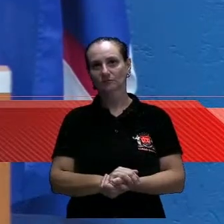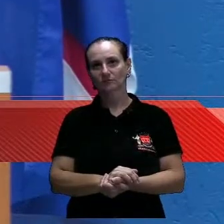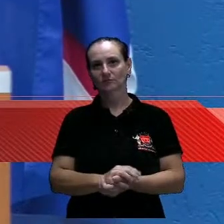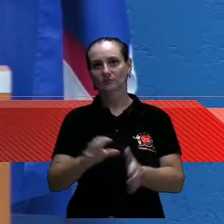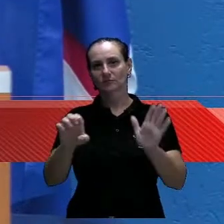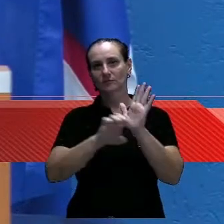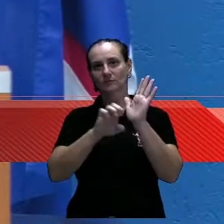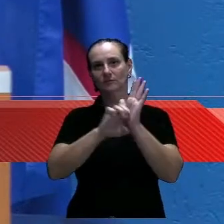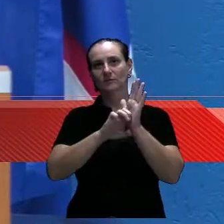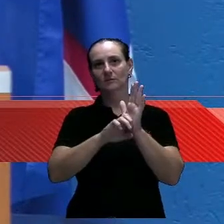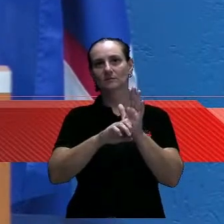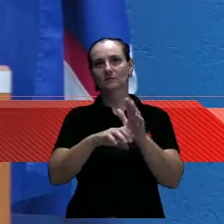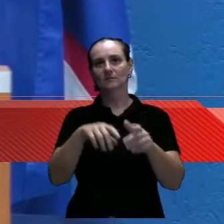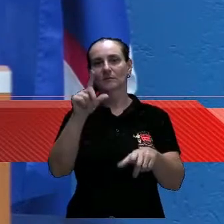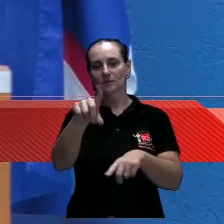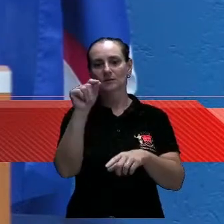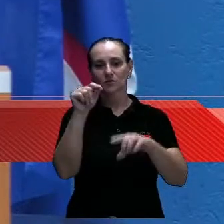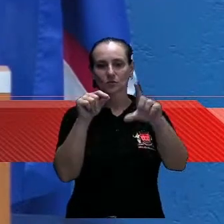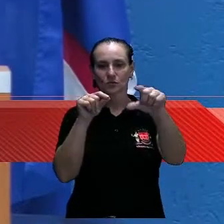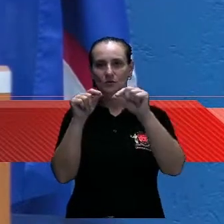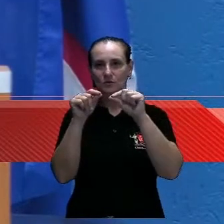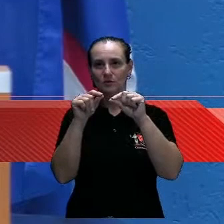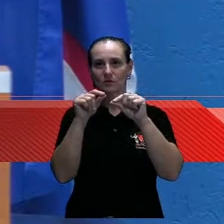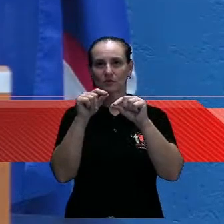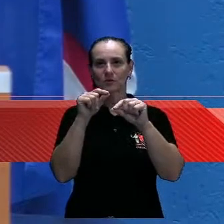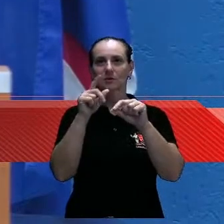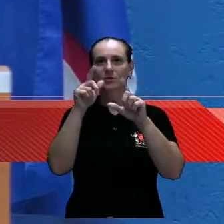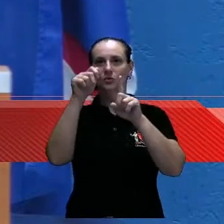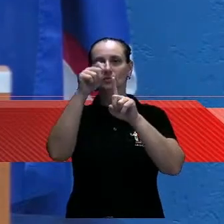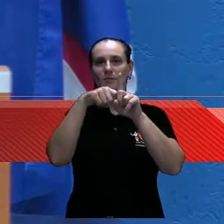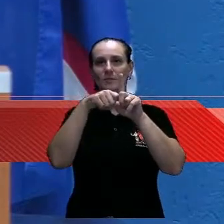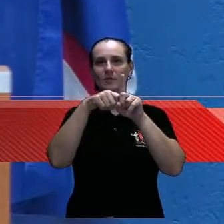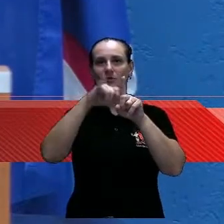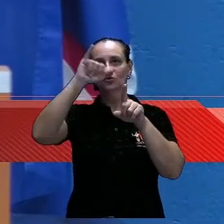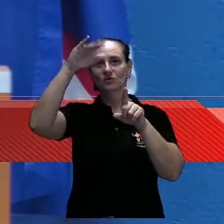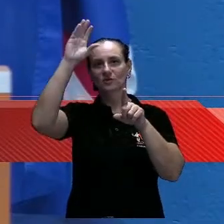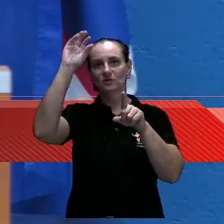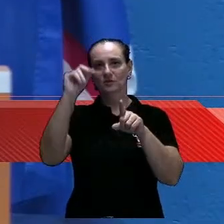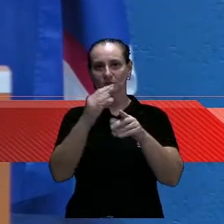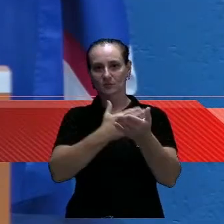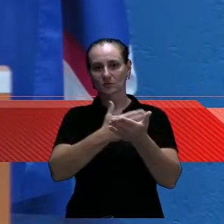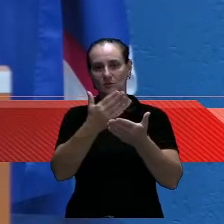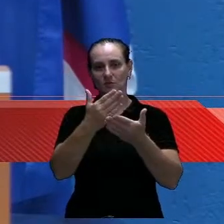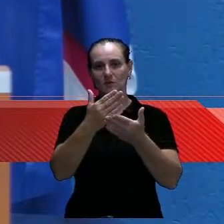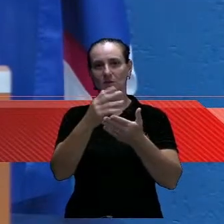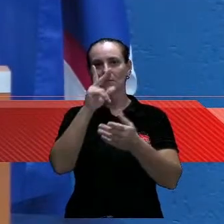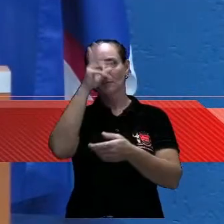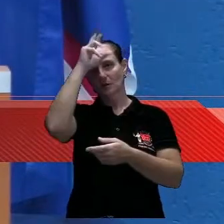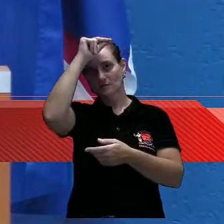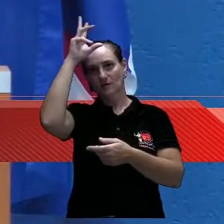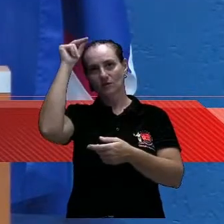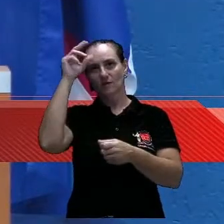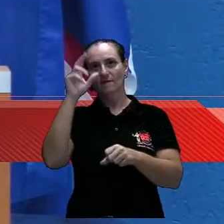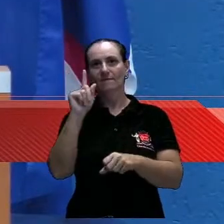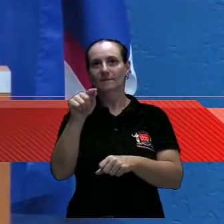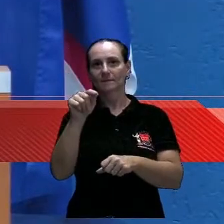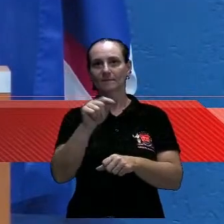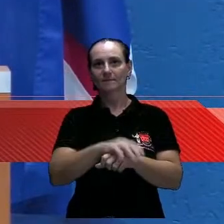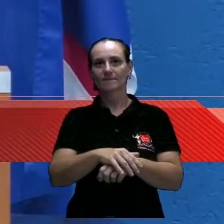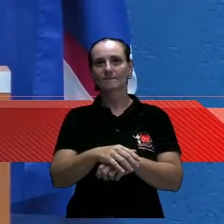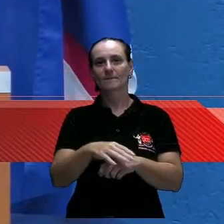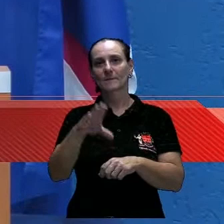para um processo seletivo no mês de janeiro a prefeitura Antes de iniciar o ano letivo a Prefeitura vai fazer um uma